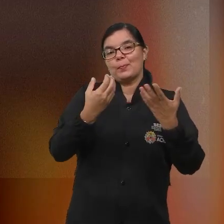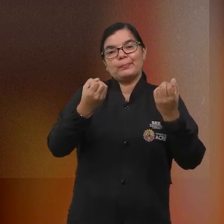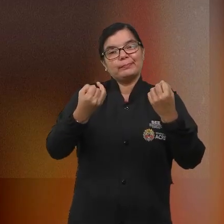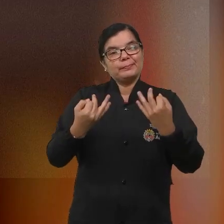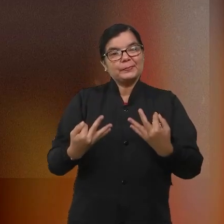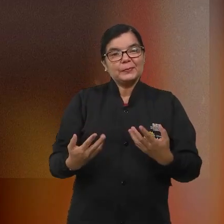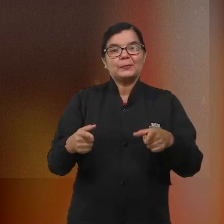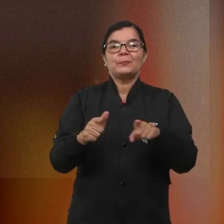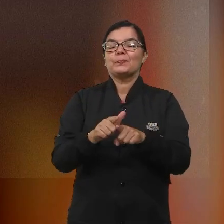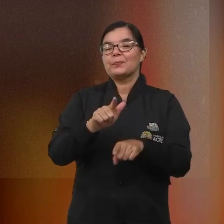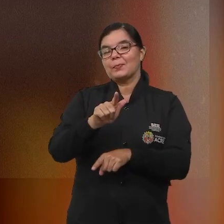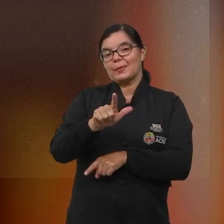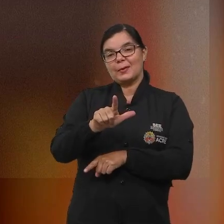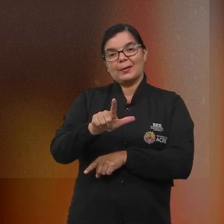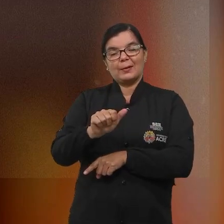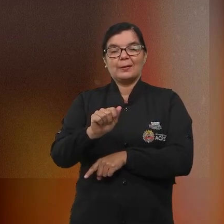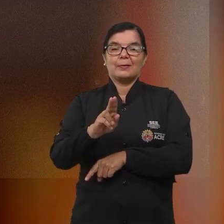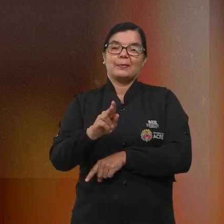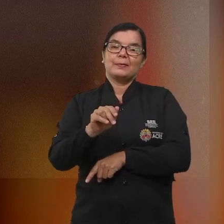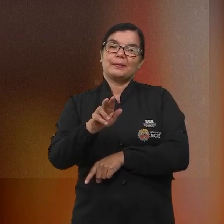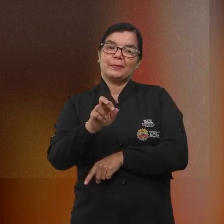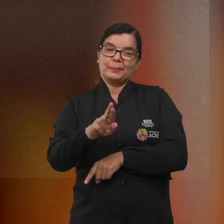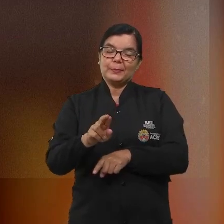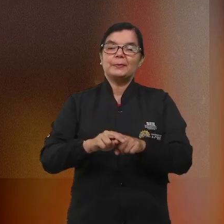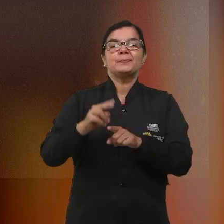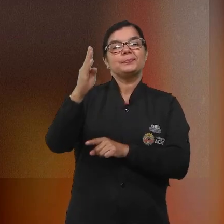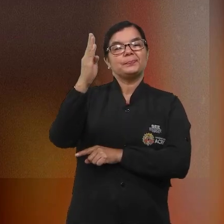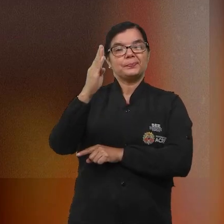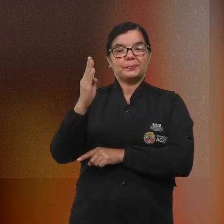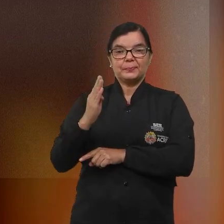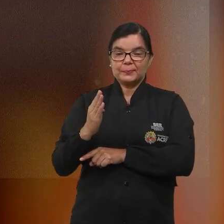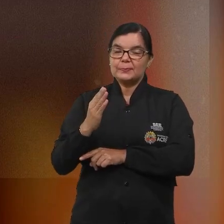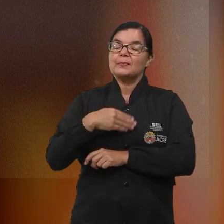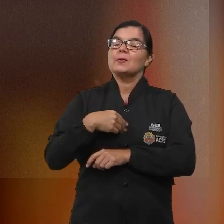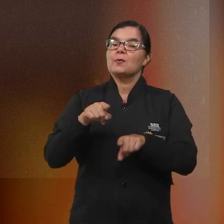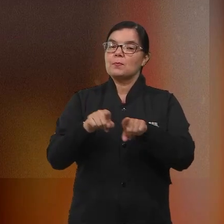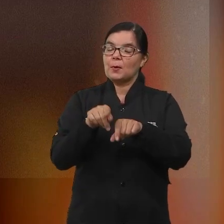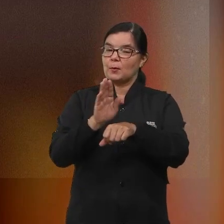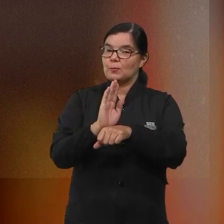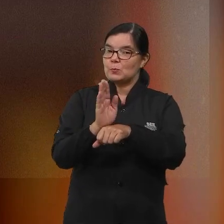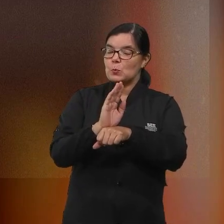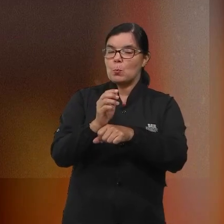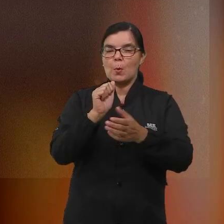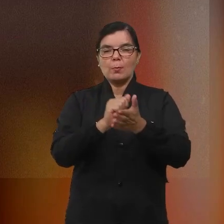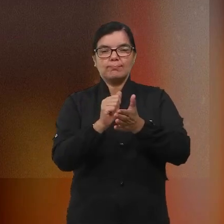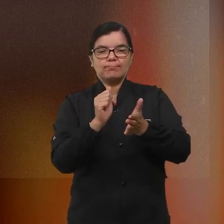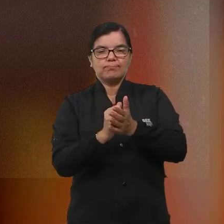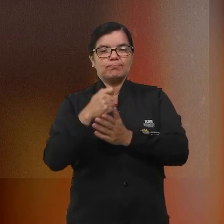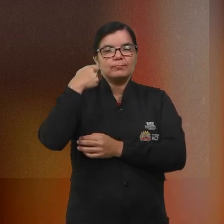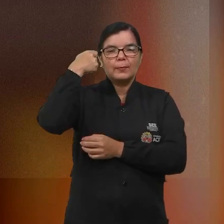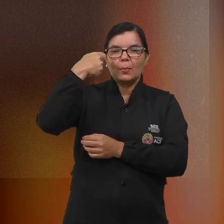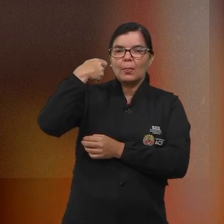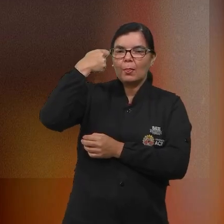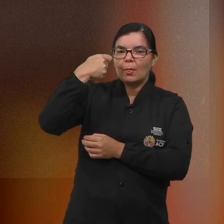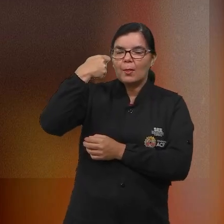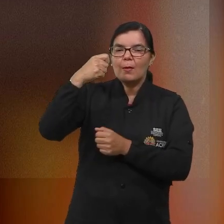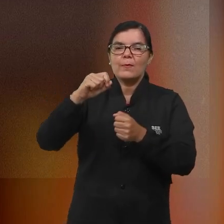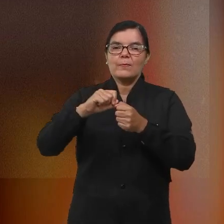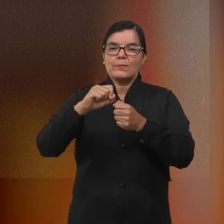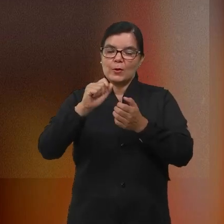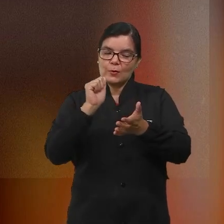deixar de falar de Glauber Rocha, que é um brasileiro, ele foi um cineasta, roteirista, ator,